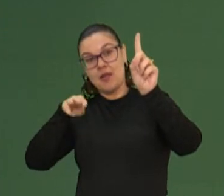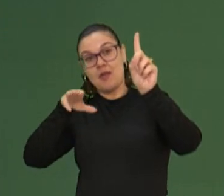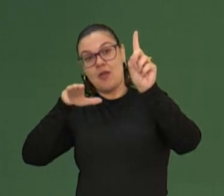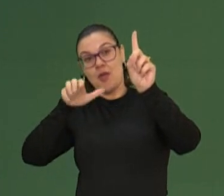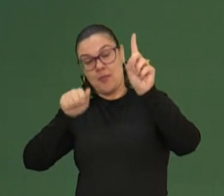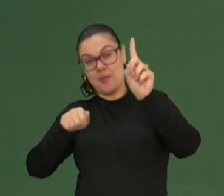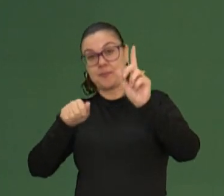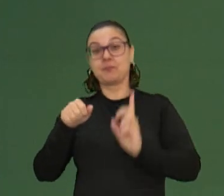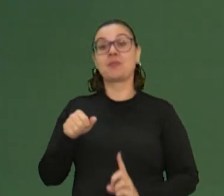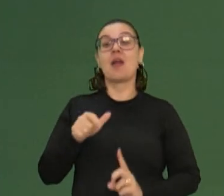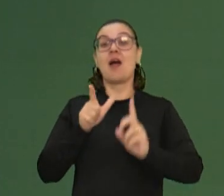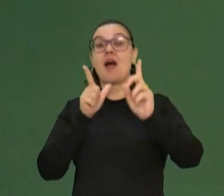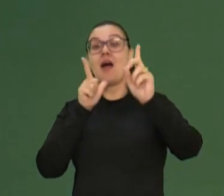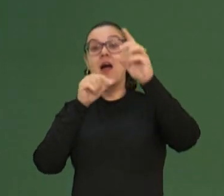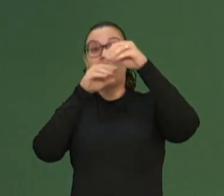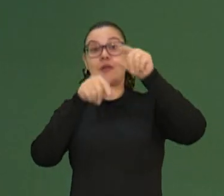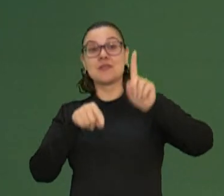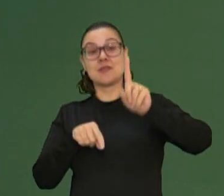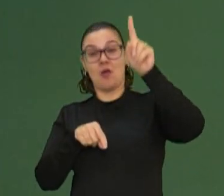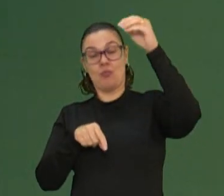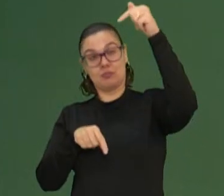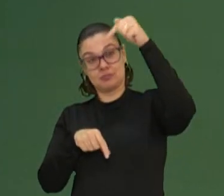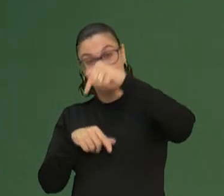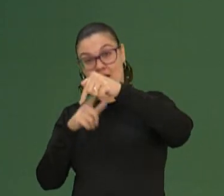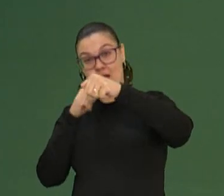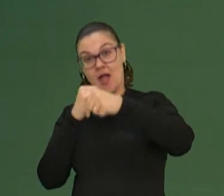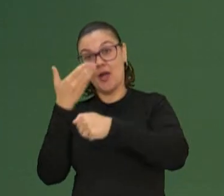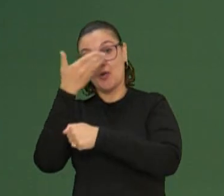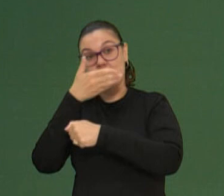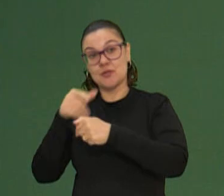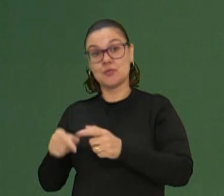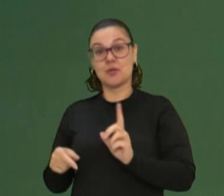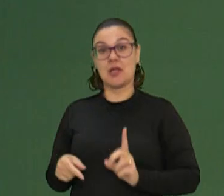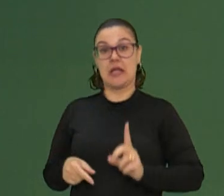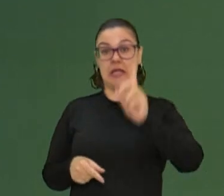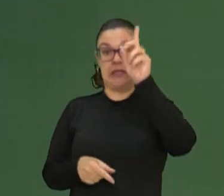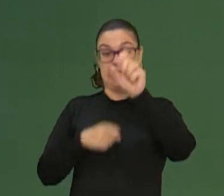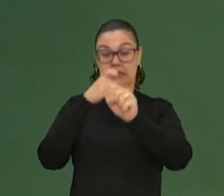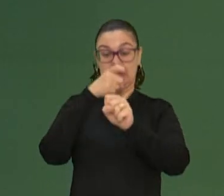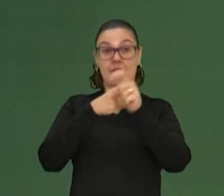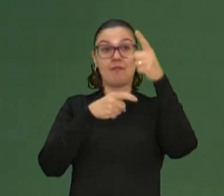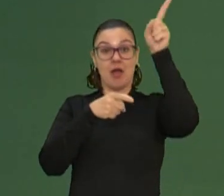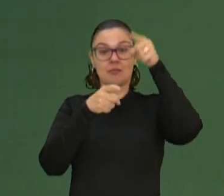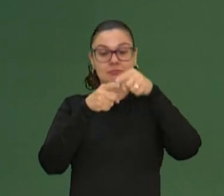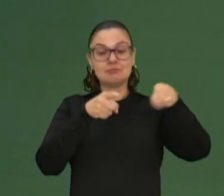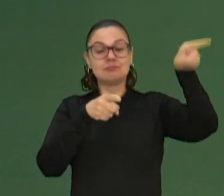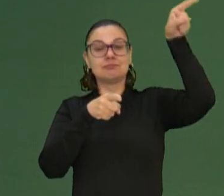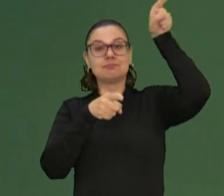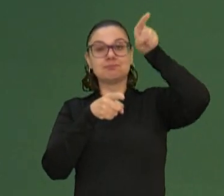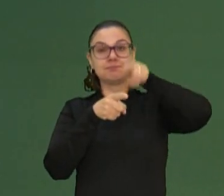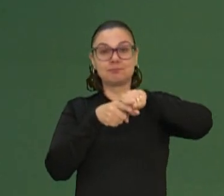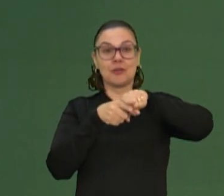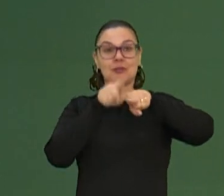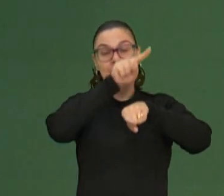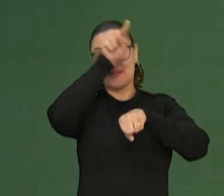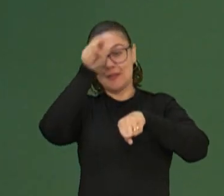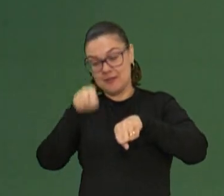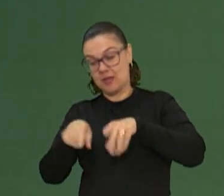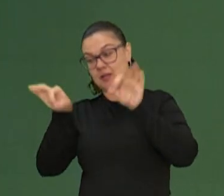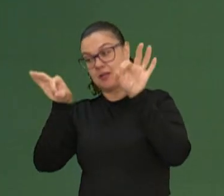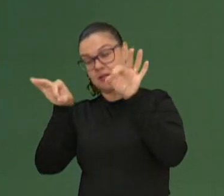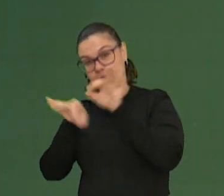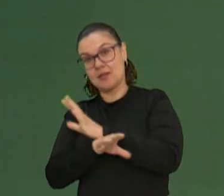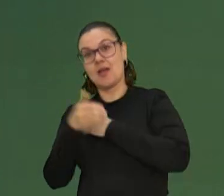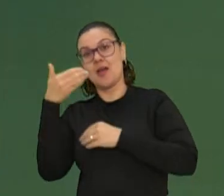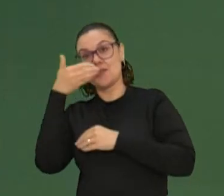minerais, água e açúcar. Bruta vai para a fotossíntese, elaborada, cheia